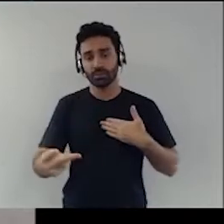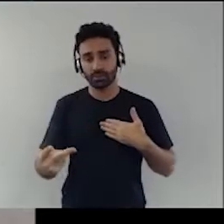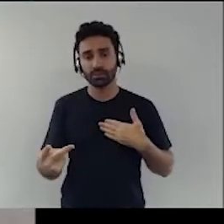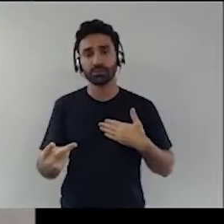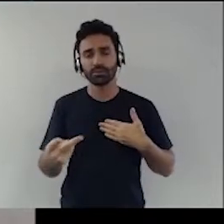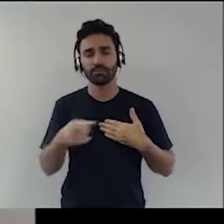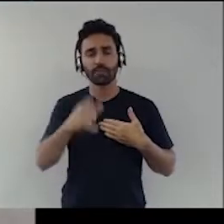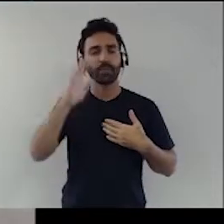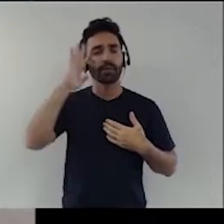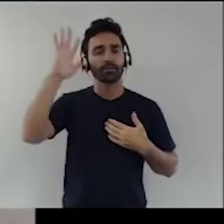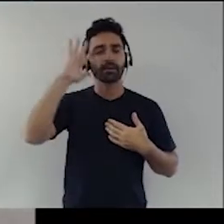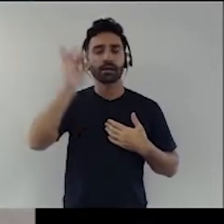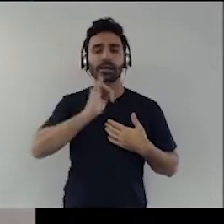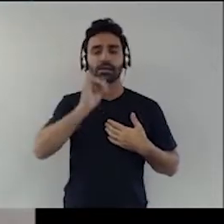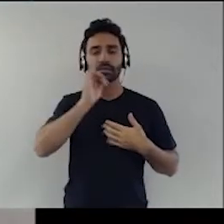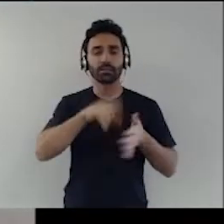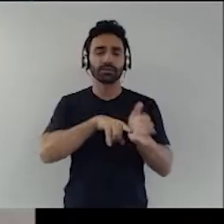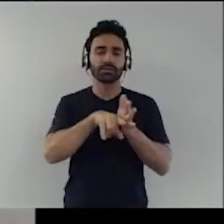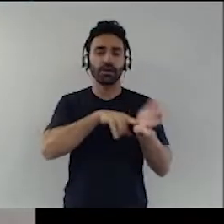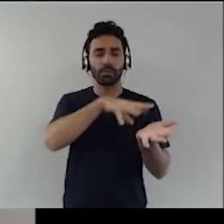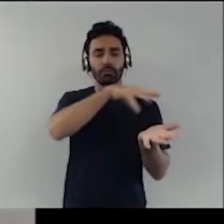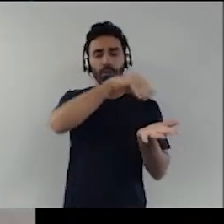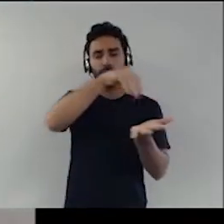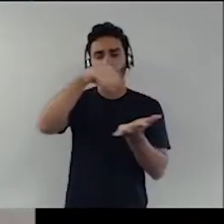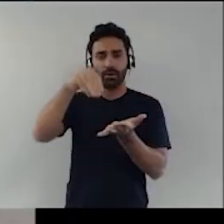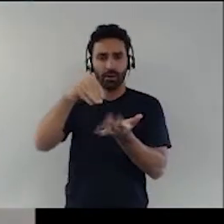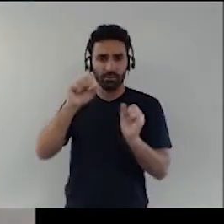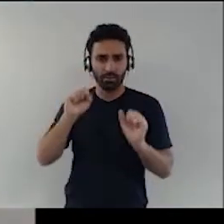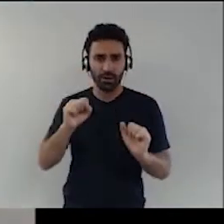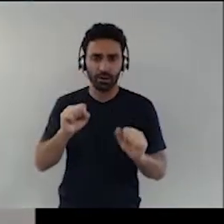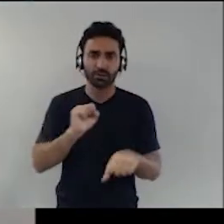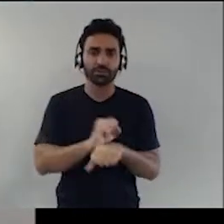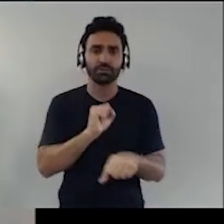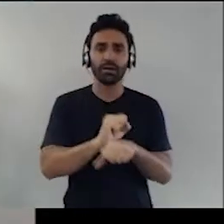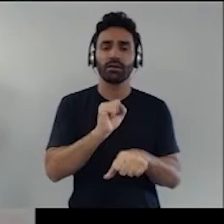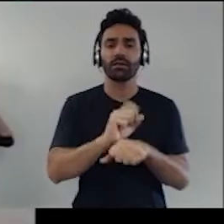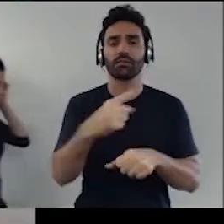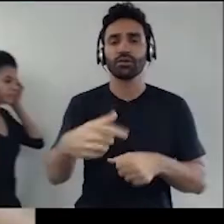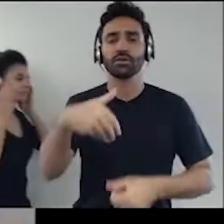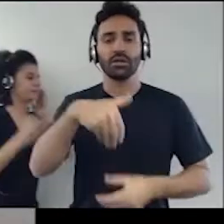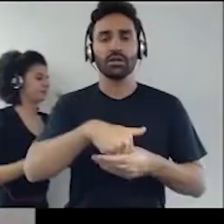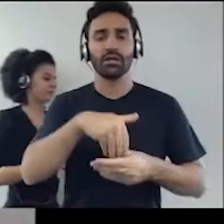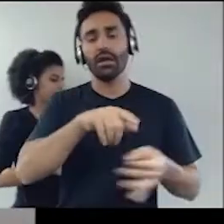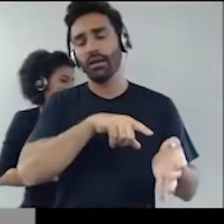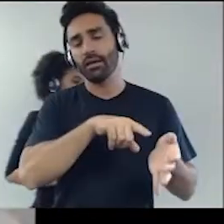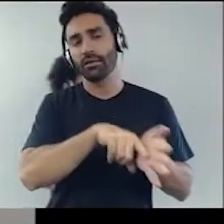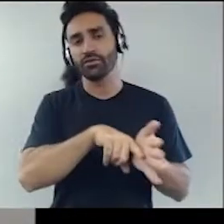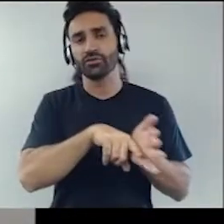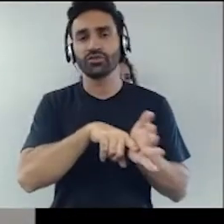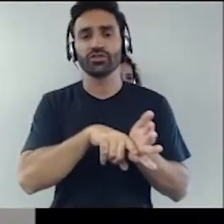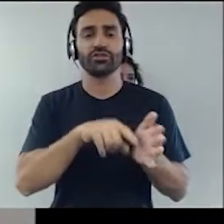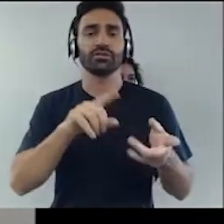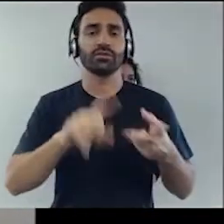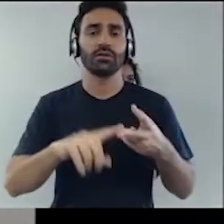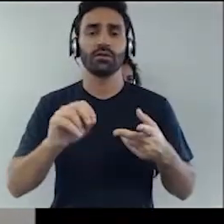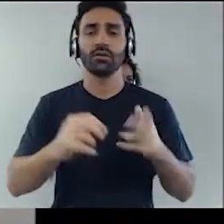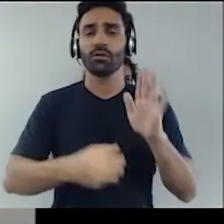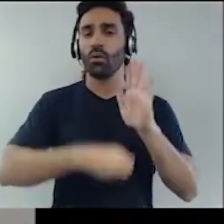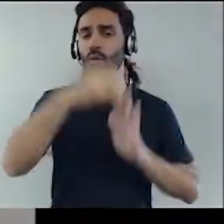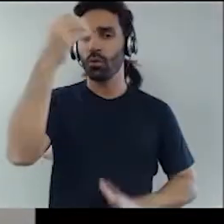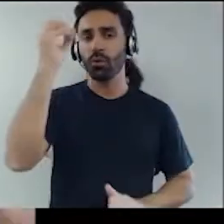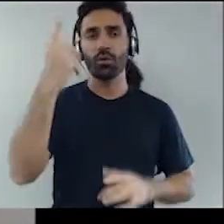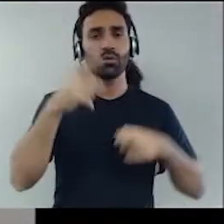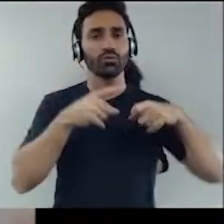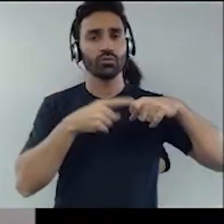um exame de imagem pudesse aguardar uma cirurgia eletiva de coluna ou de joelho 6